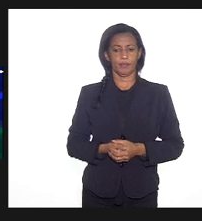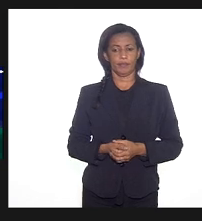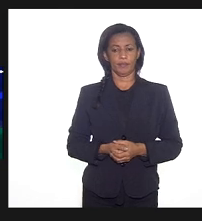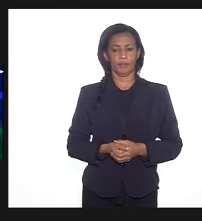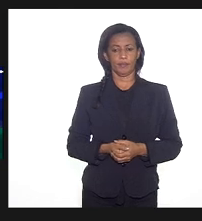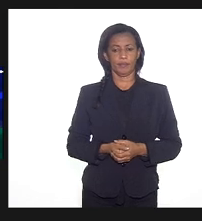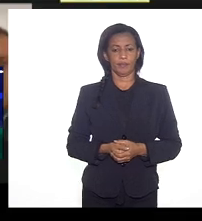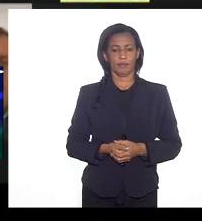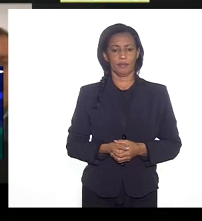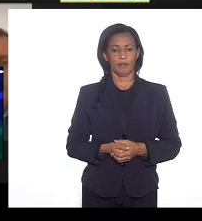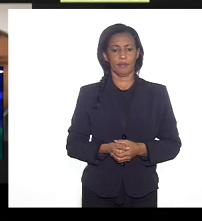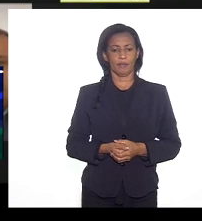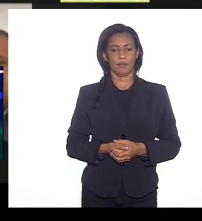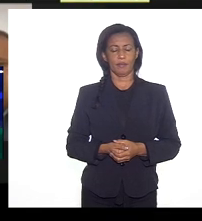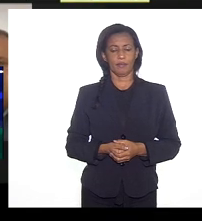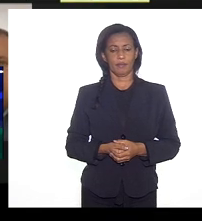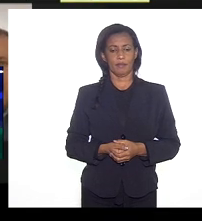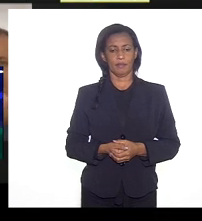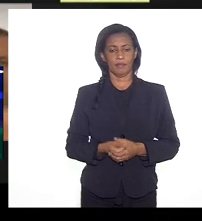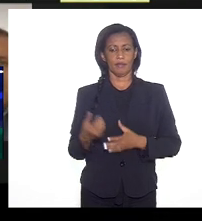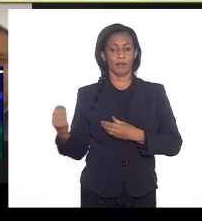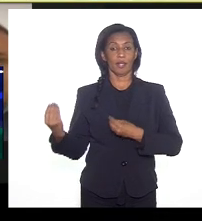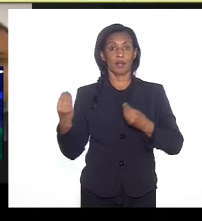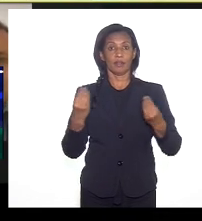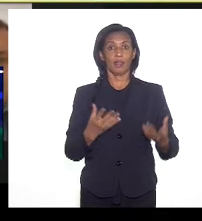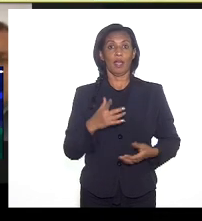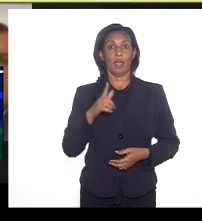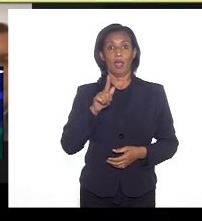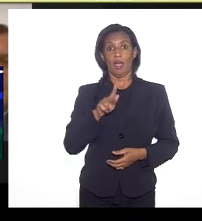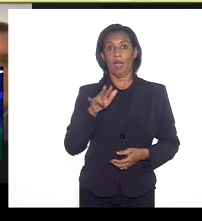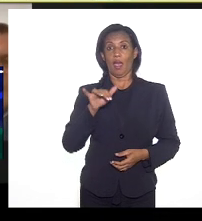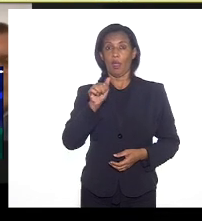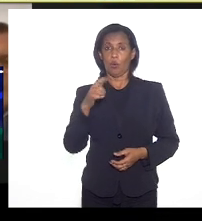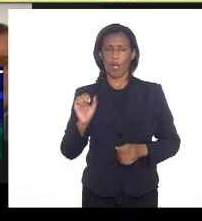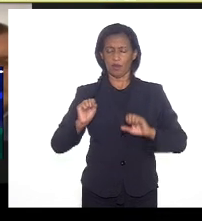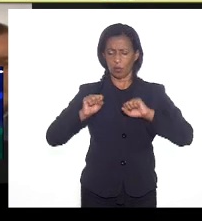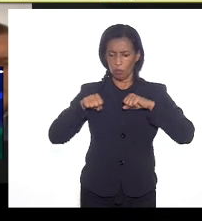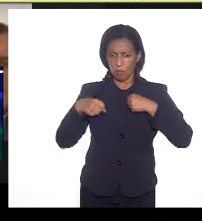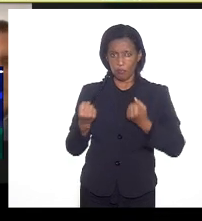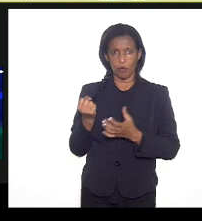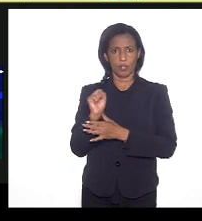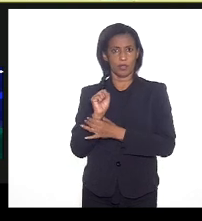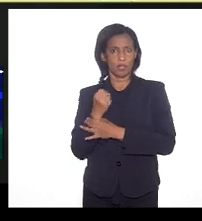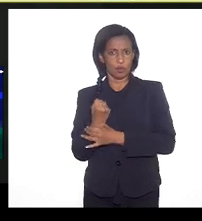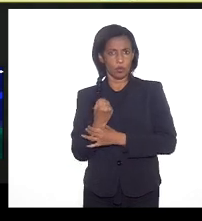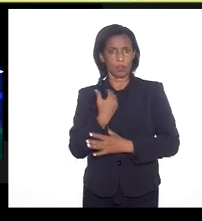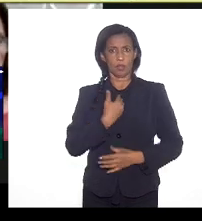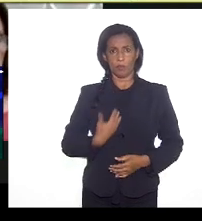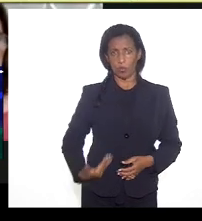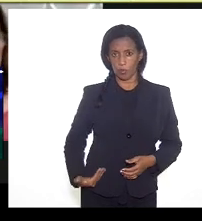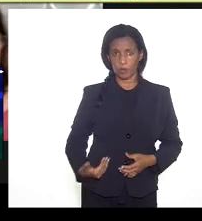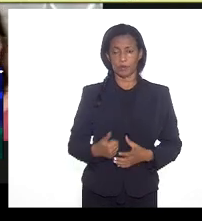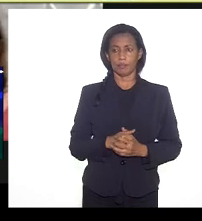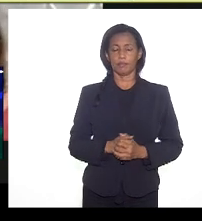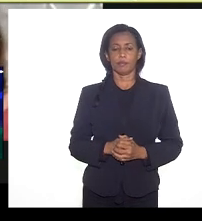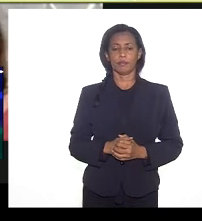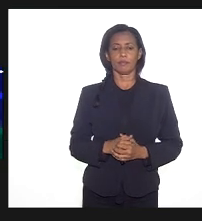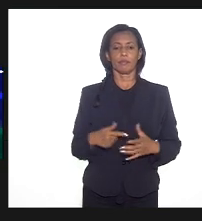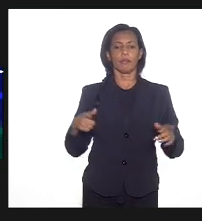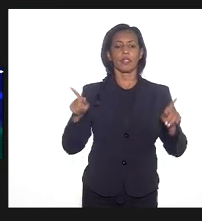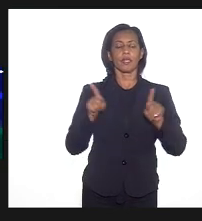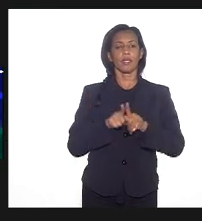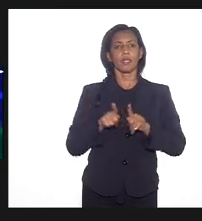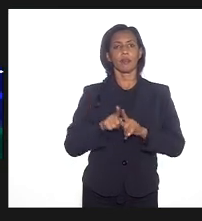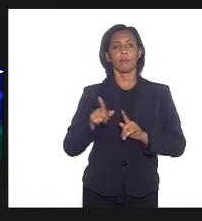claramente instituem a guarda municipal, sim, como uma força de segurança pública e, inerentemente,